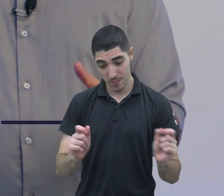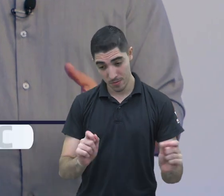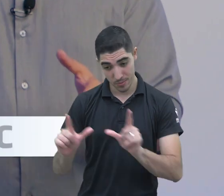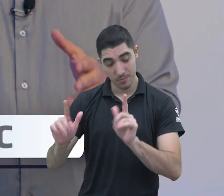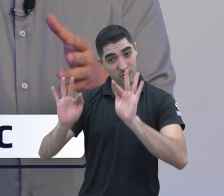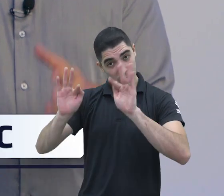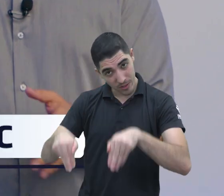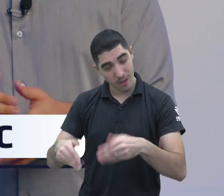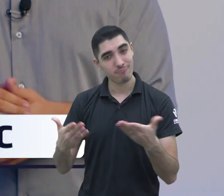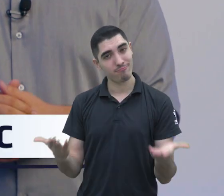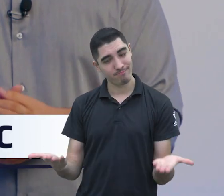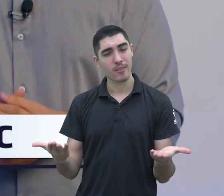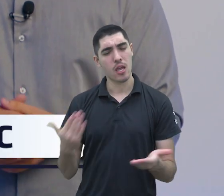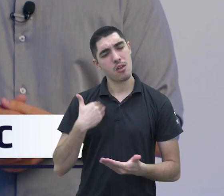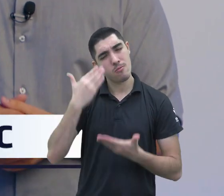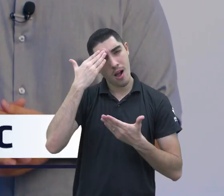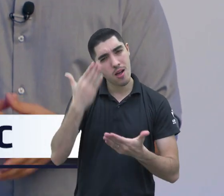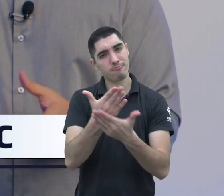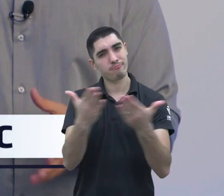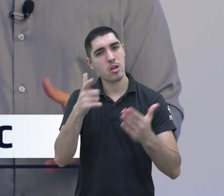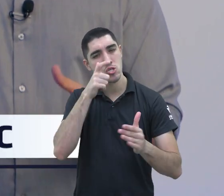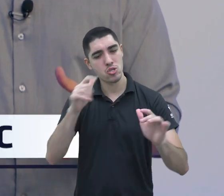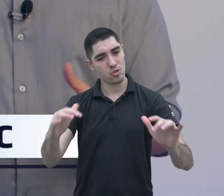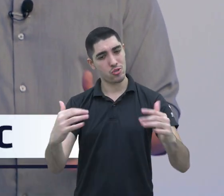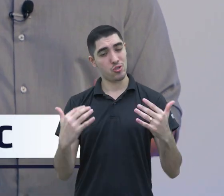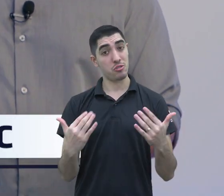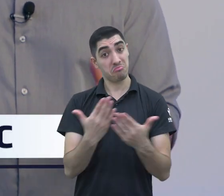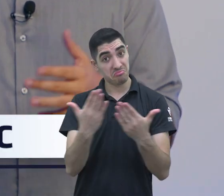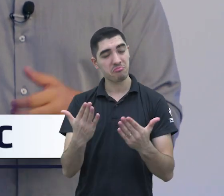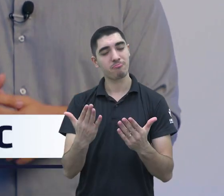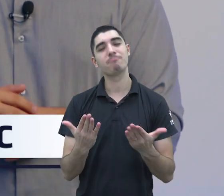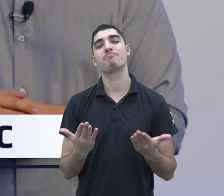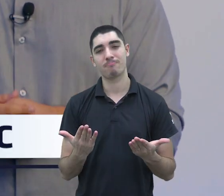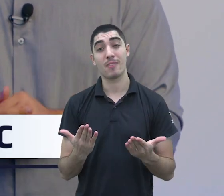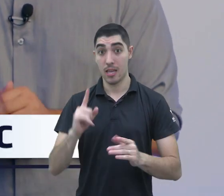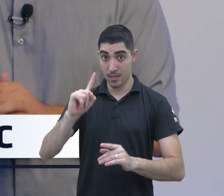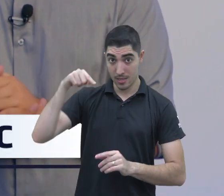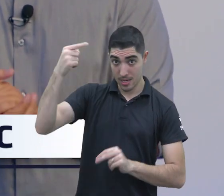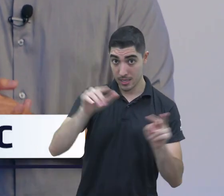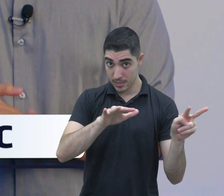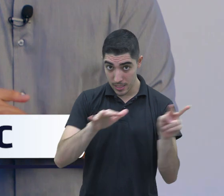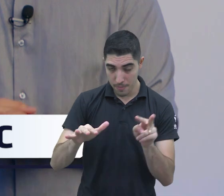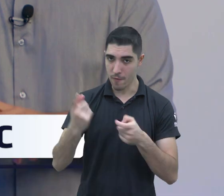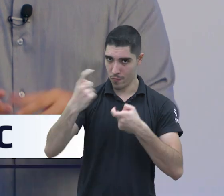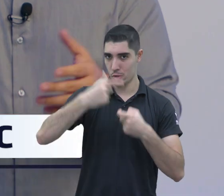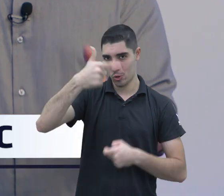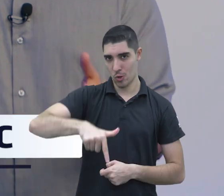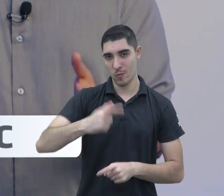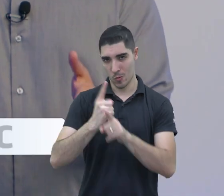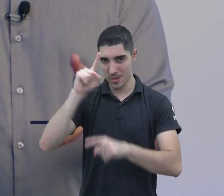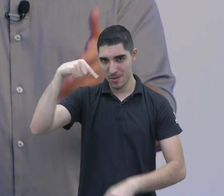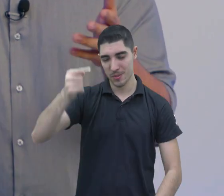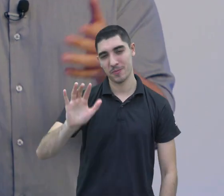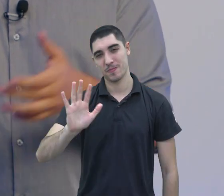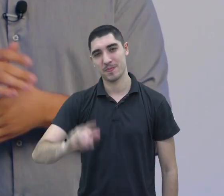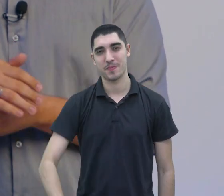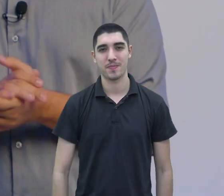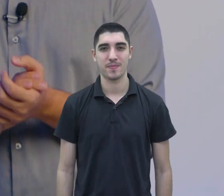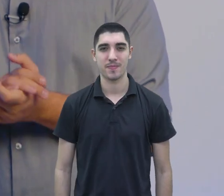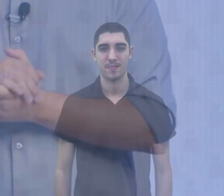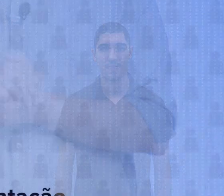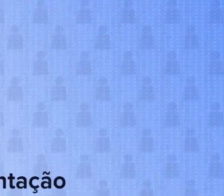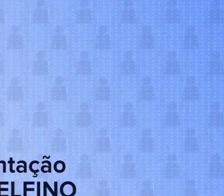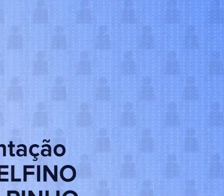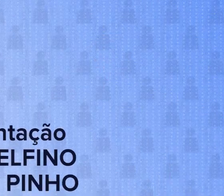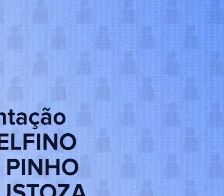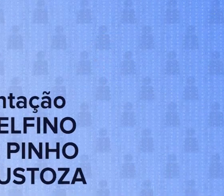Fica por aqui mais um Cidadania em Pauta. Eu agradeço a sua atenção e a sua audiência. Na semana que vem nós estamos de volta. Até lá!